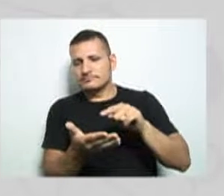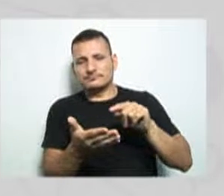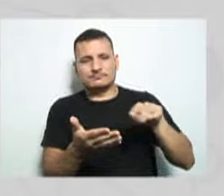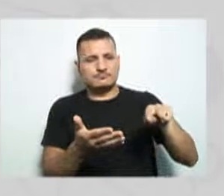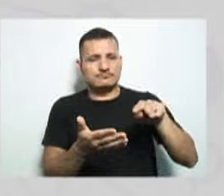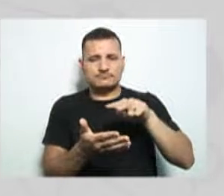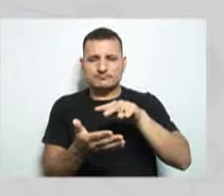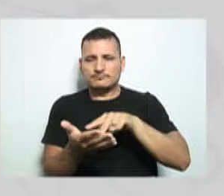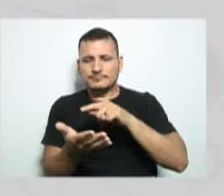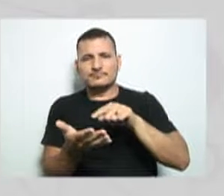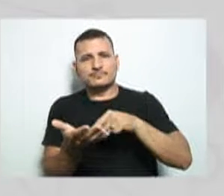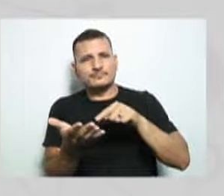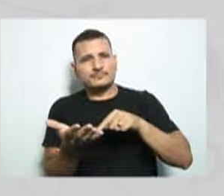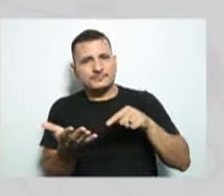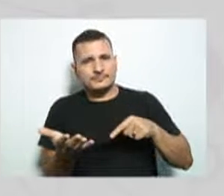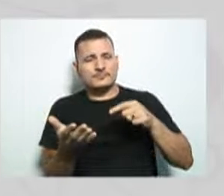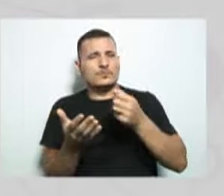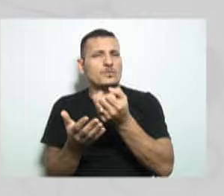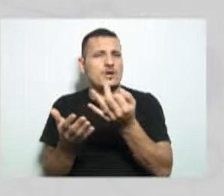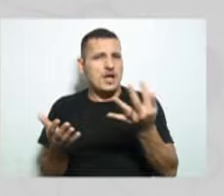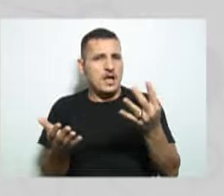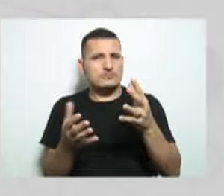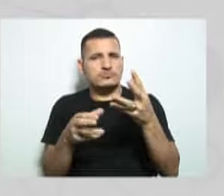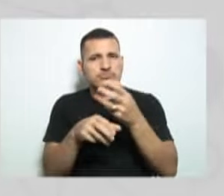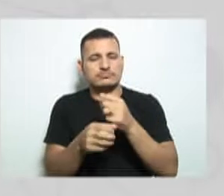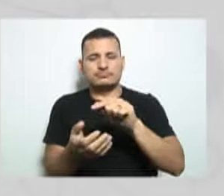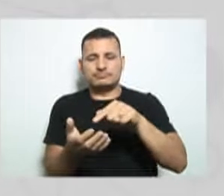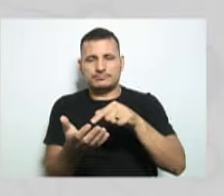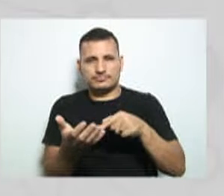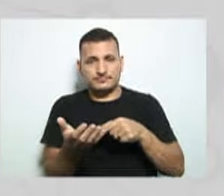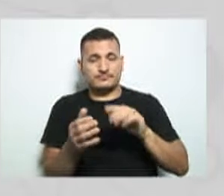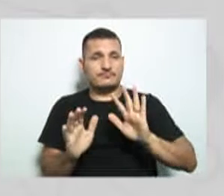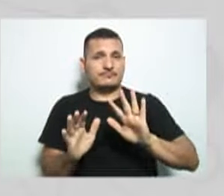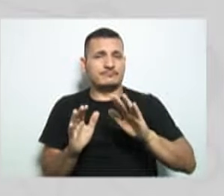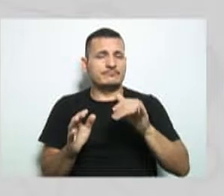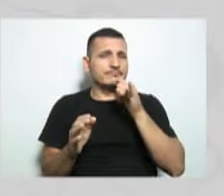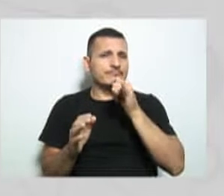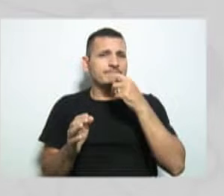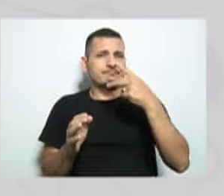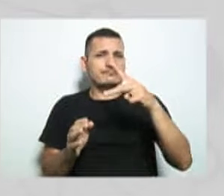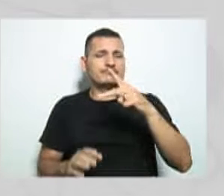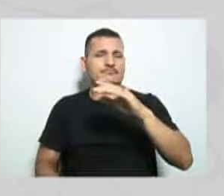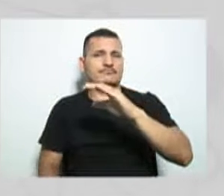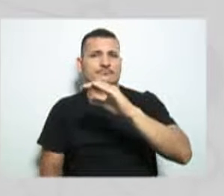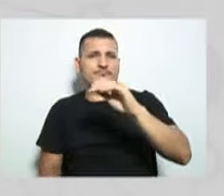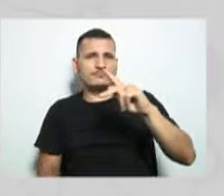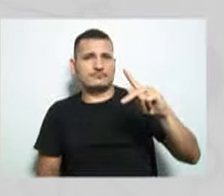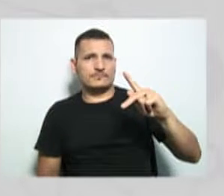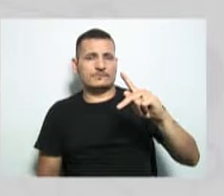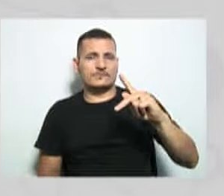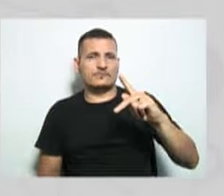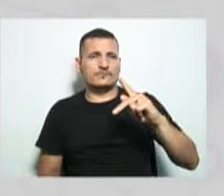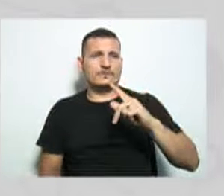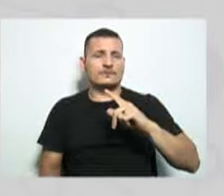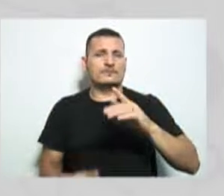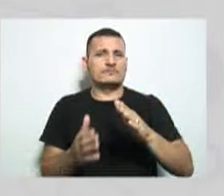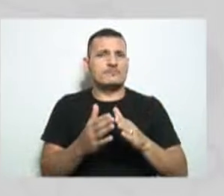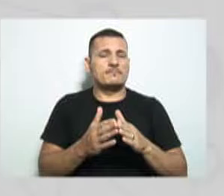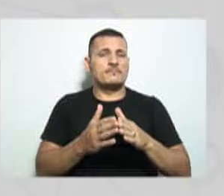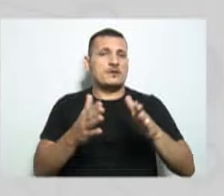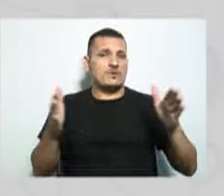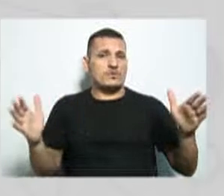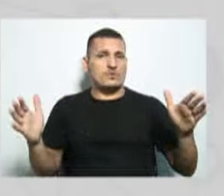seus produtos. Agora, se o porte da sua cooperativa for maior, o